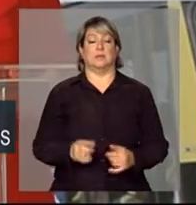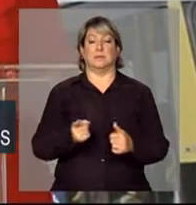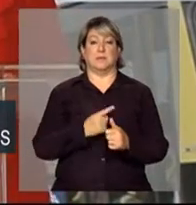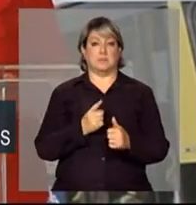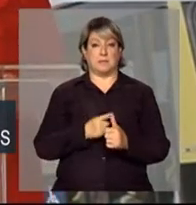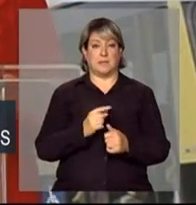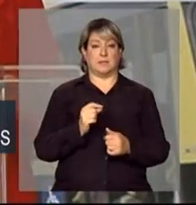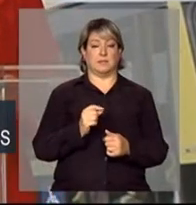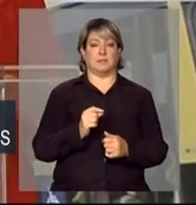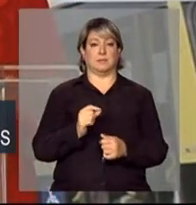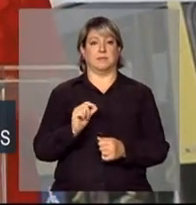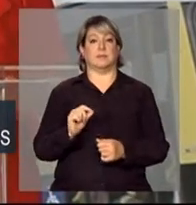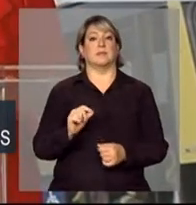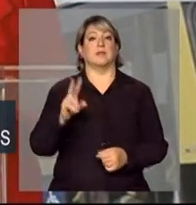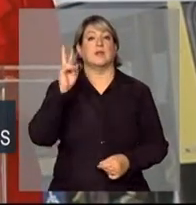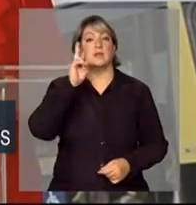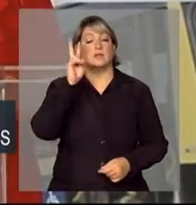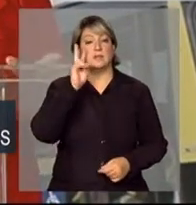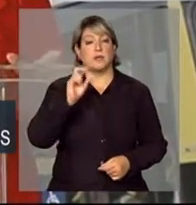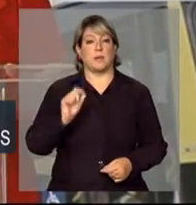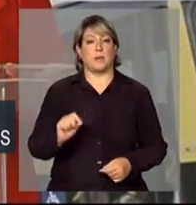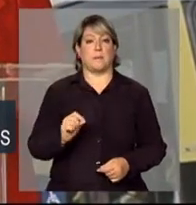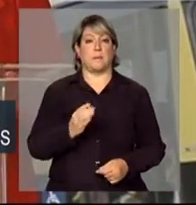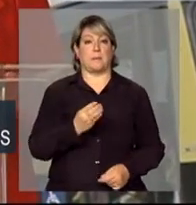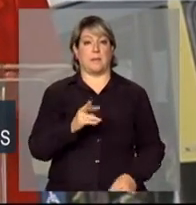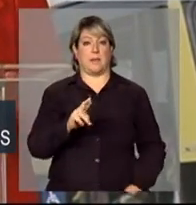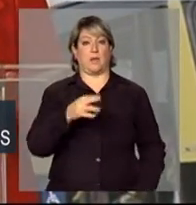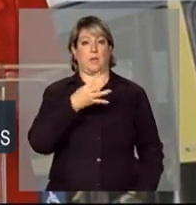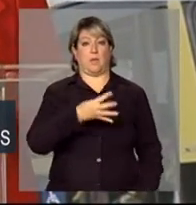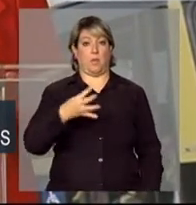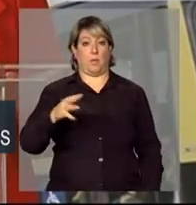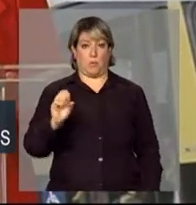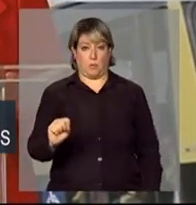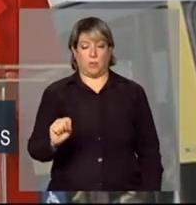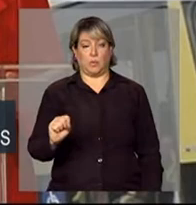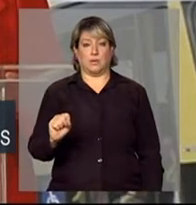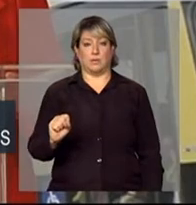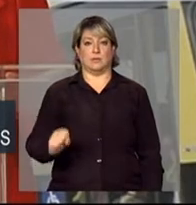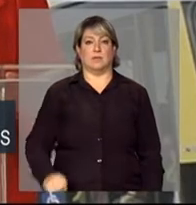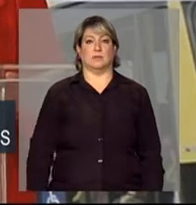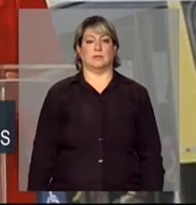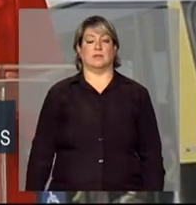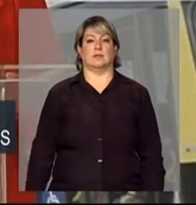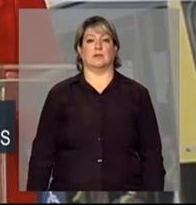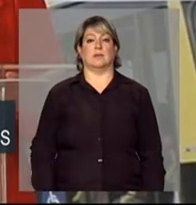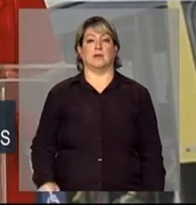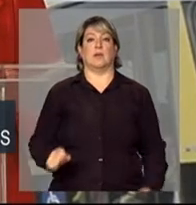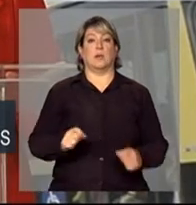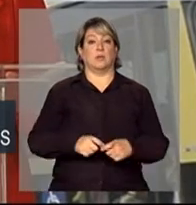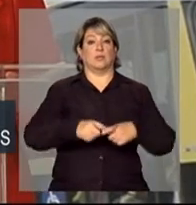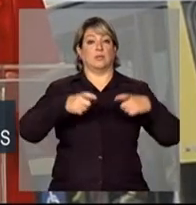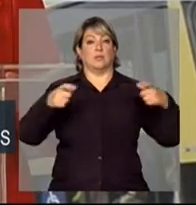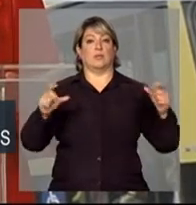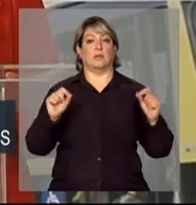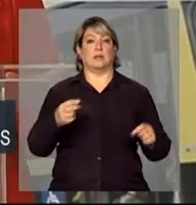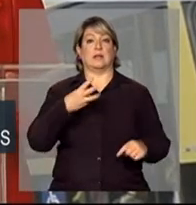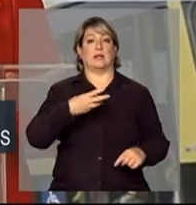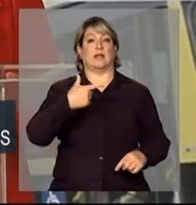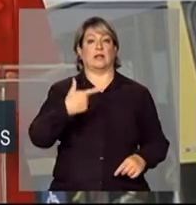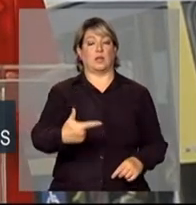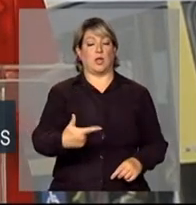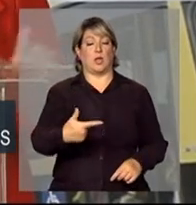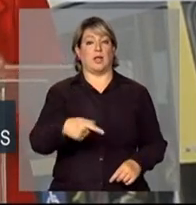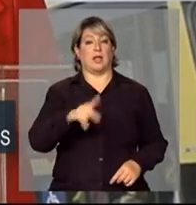primeiro, no que se refere à BR-448, a extensão de 32